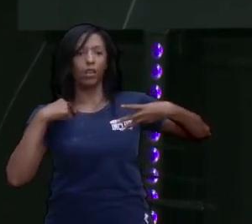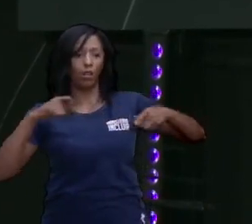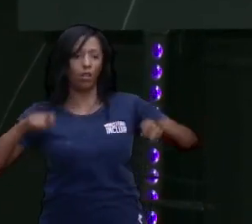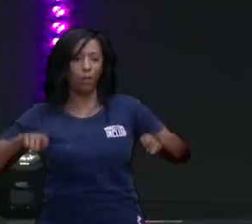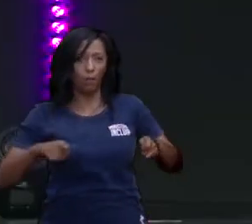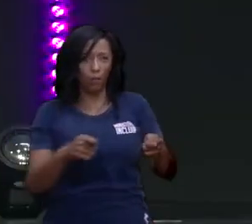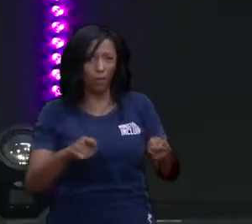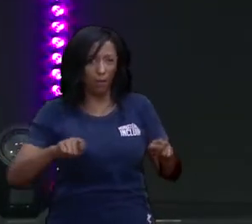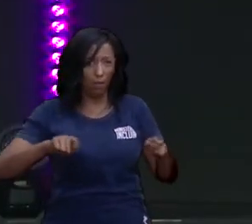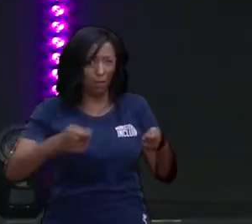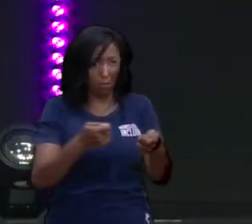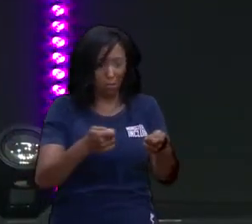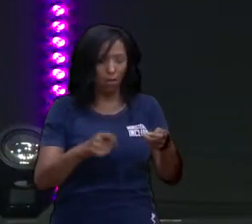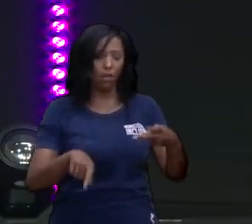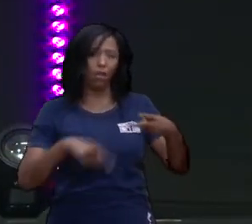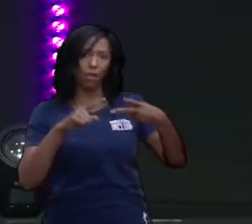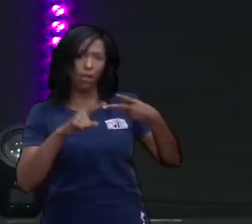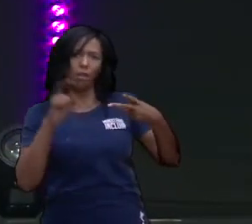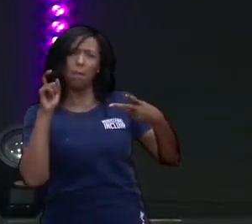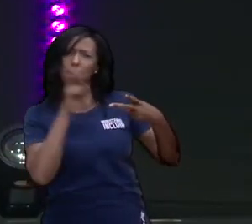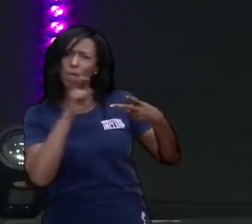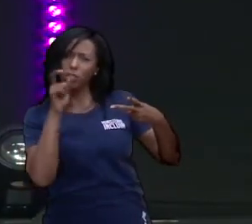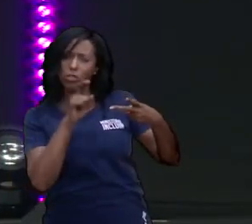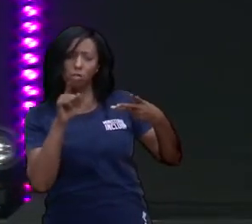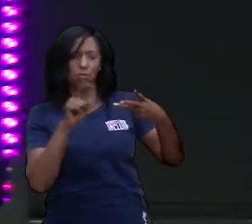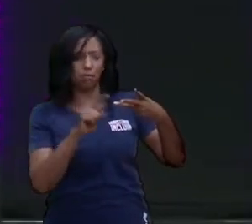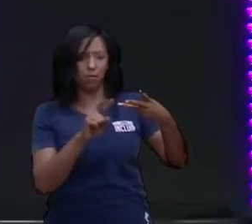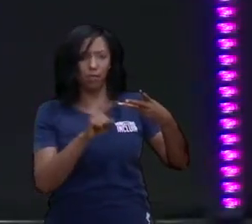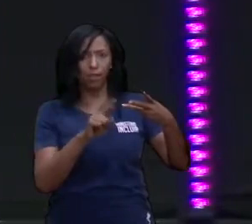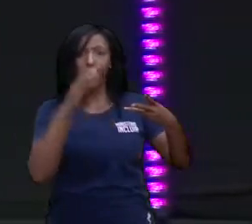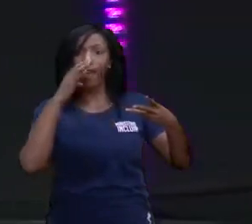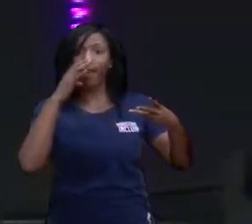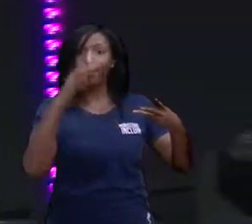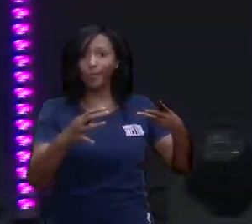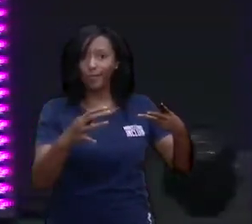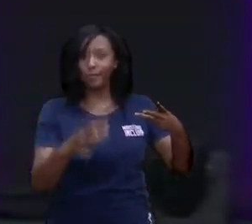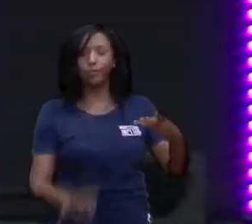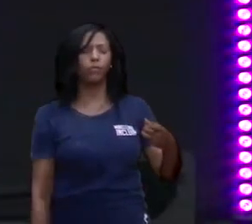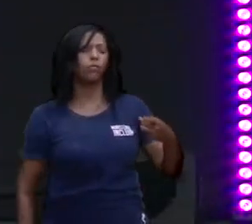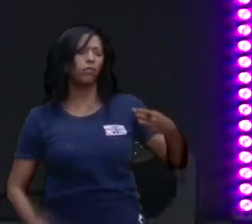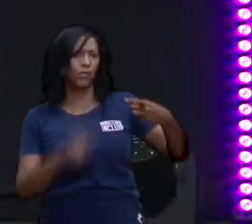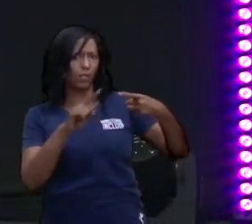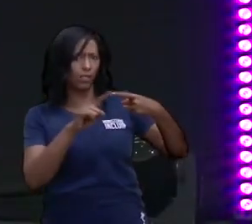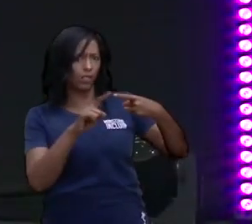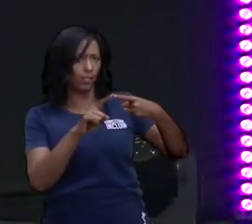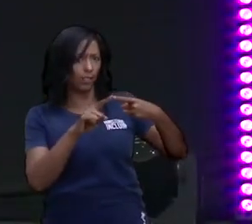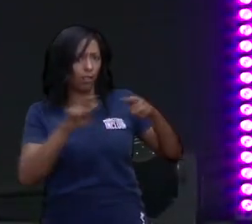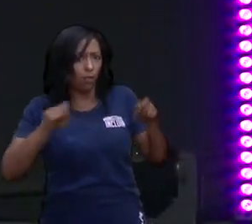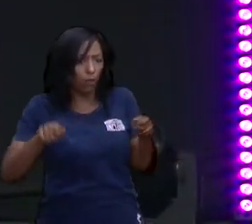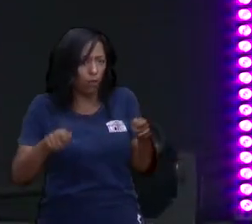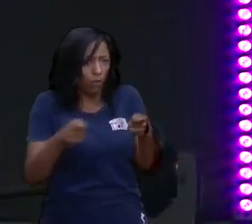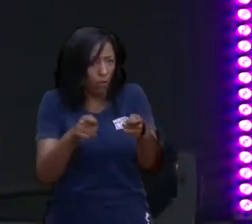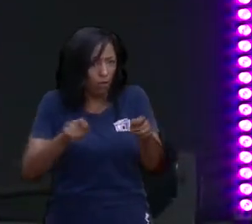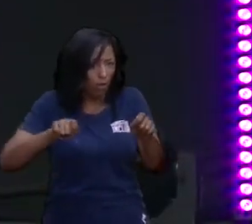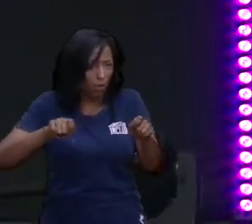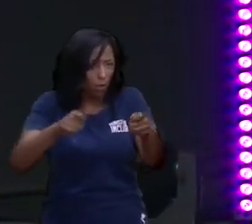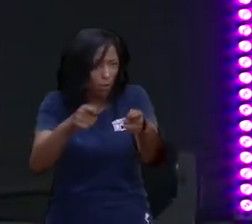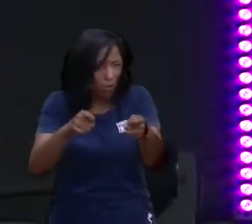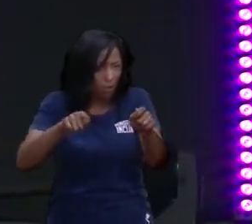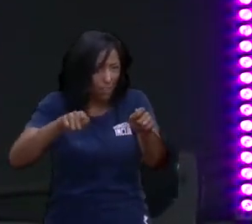acusações O que são as tentações as tentações Esse passo a passo